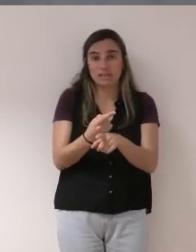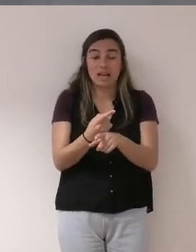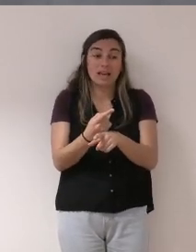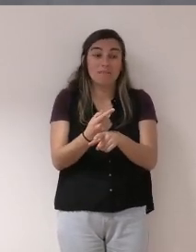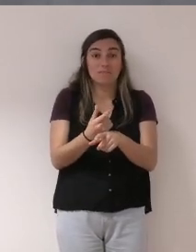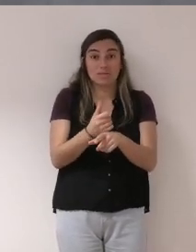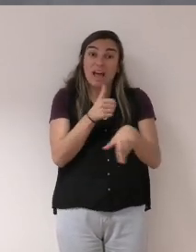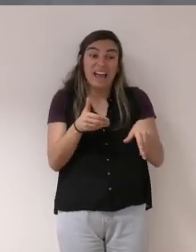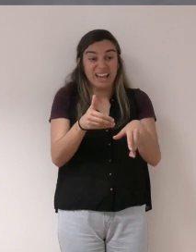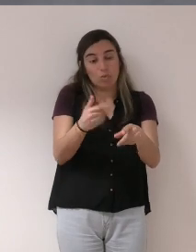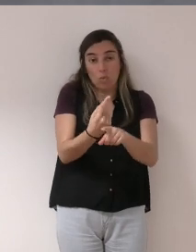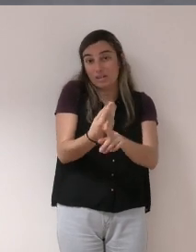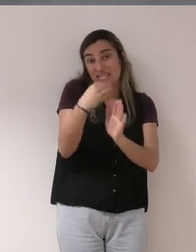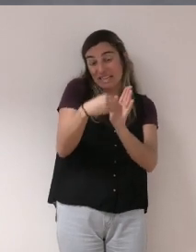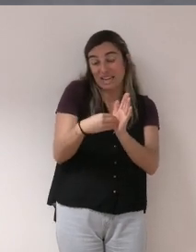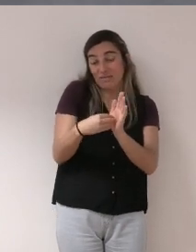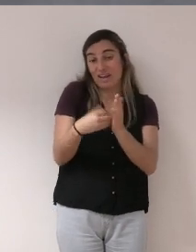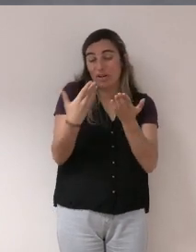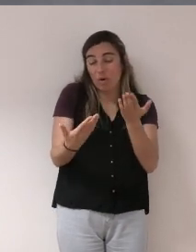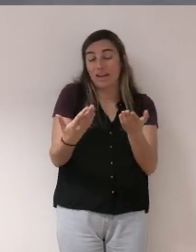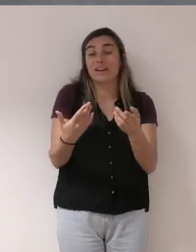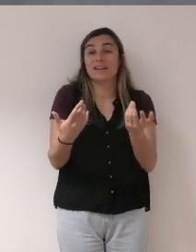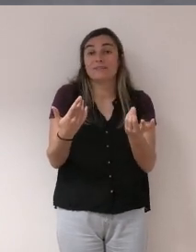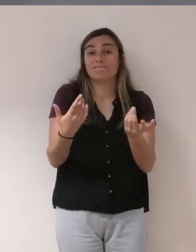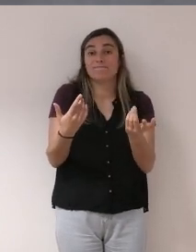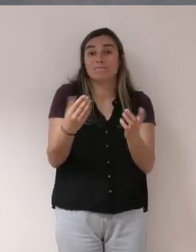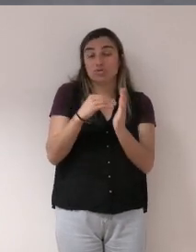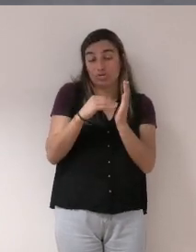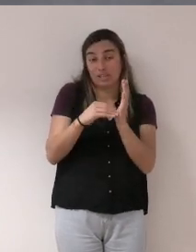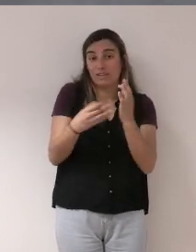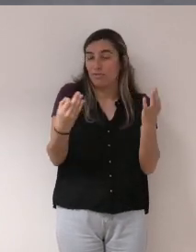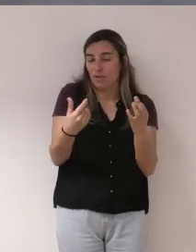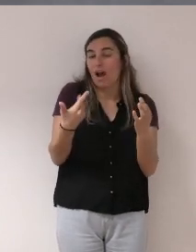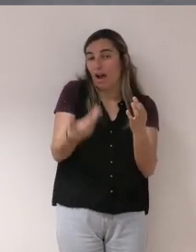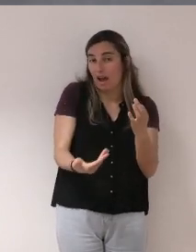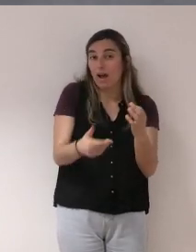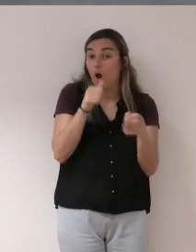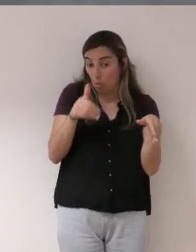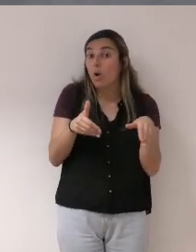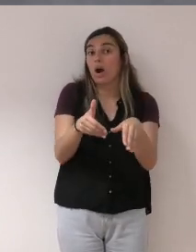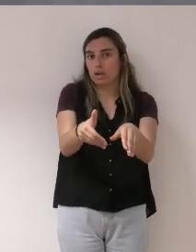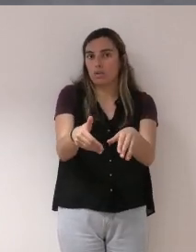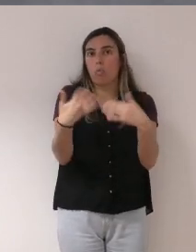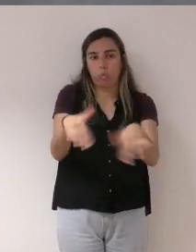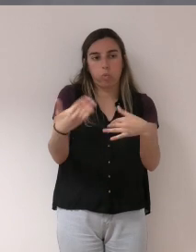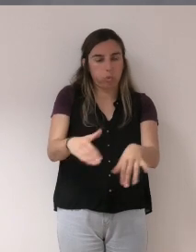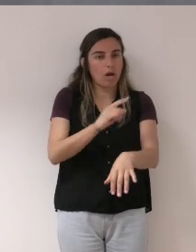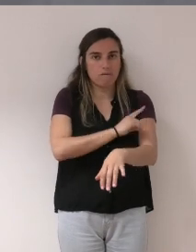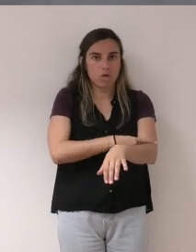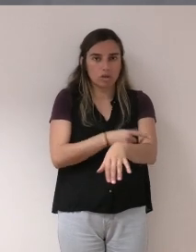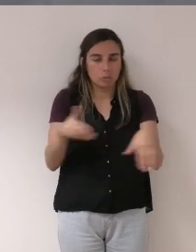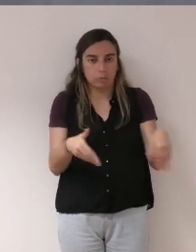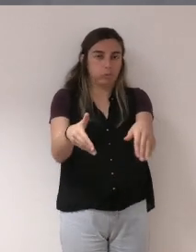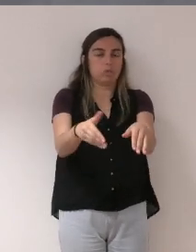leito, que no plano da escrita tem a percepção muito clara de que um rio corre com muito mais intensidade